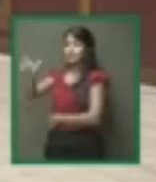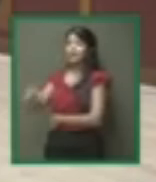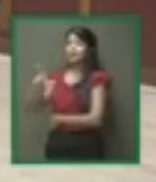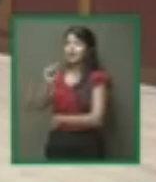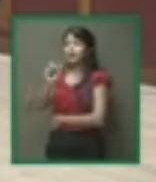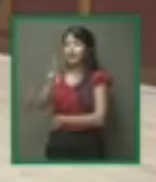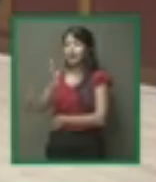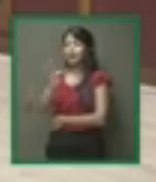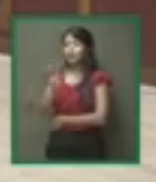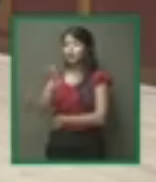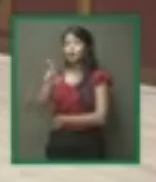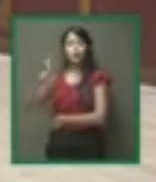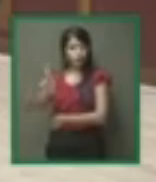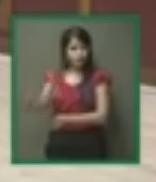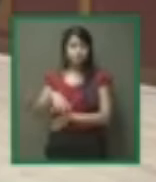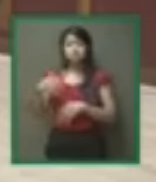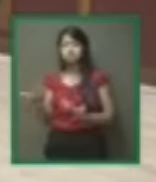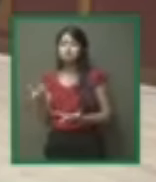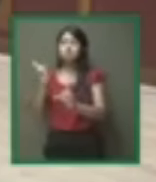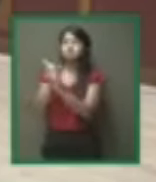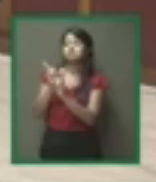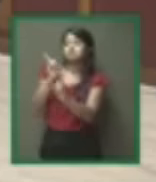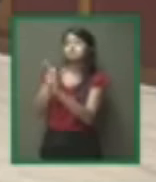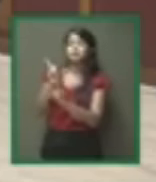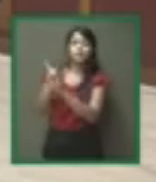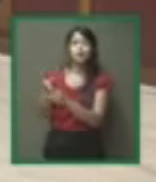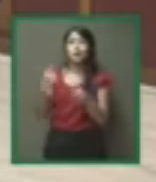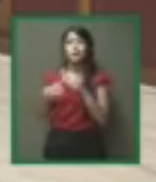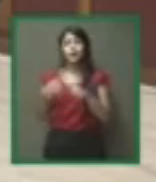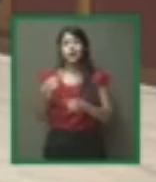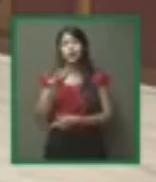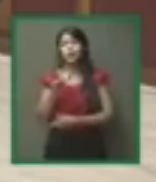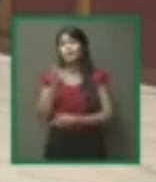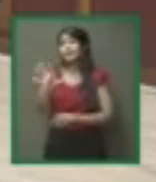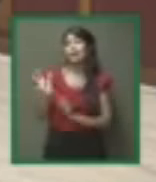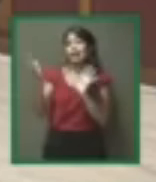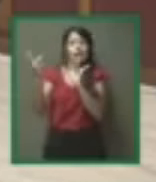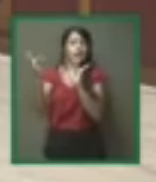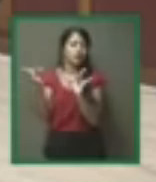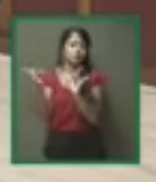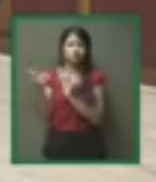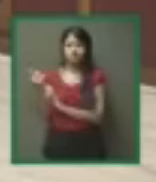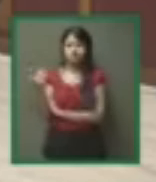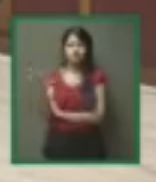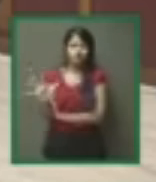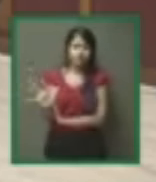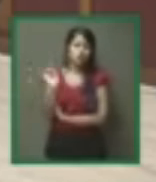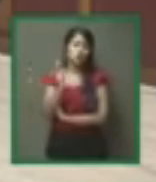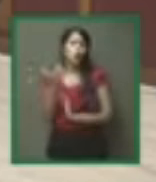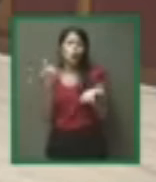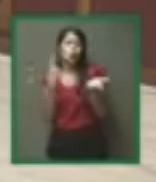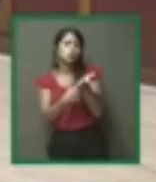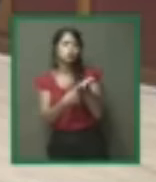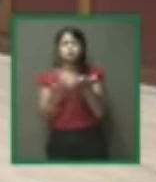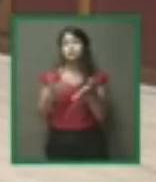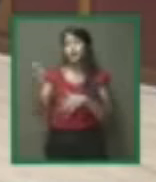aí eu comecei a ter encontros casuais, porque eu não queria nada sério com o Arthur, né? E aí ele me